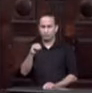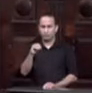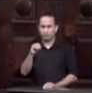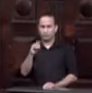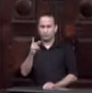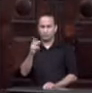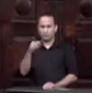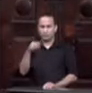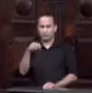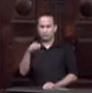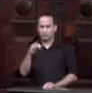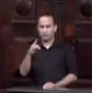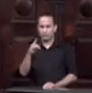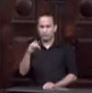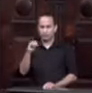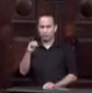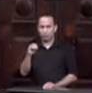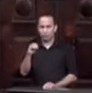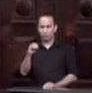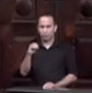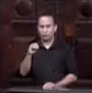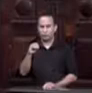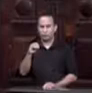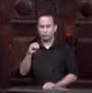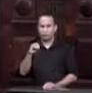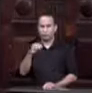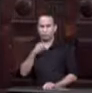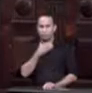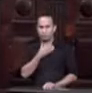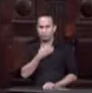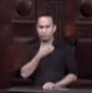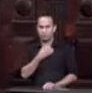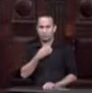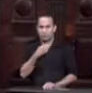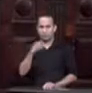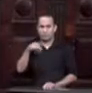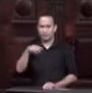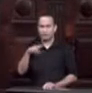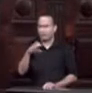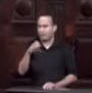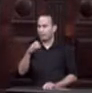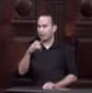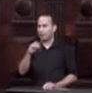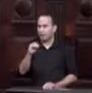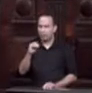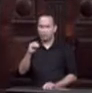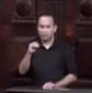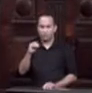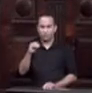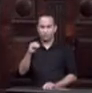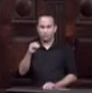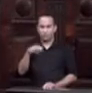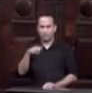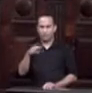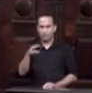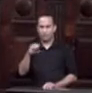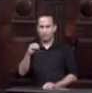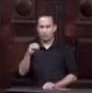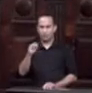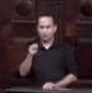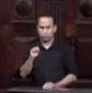Iranildo Campos. Deputado Jorge Pisciani. Deputado Marcelo Simão. Deputado Márcio Pacheco. Deputado Marcos